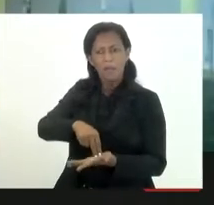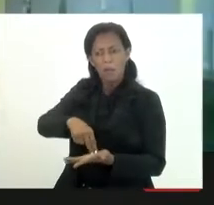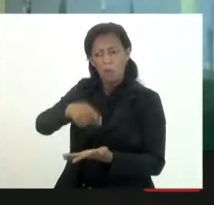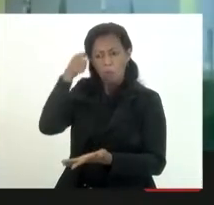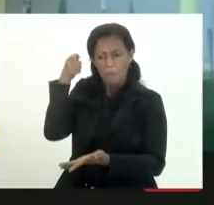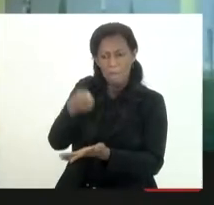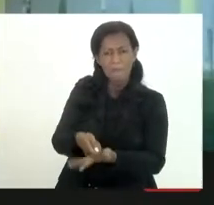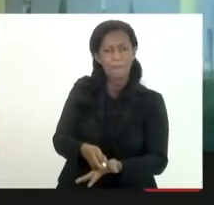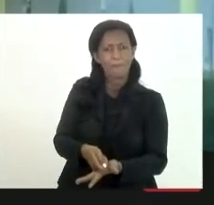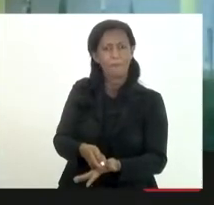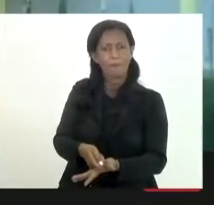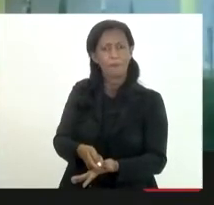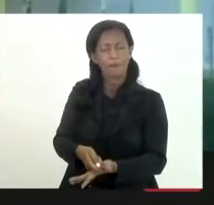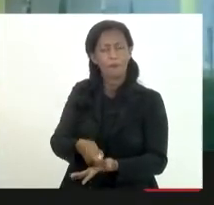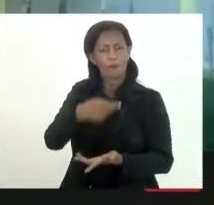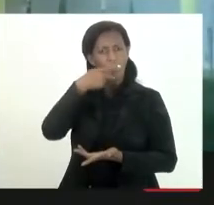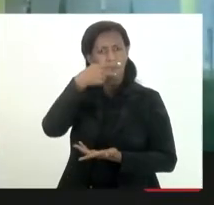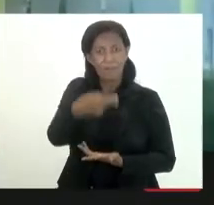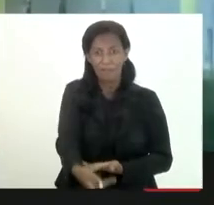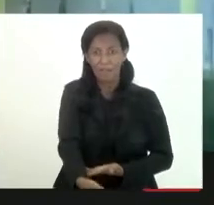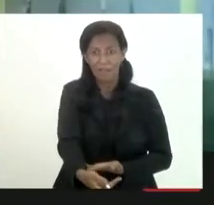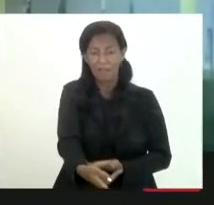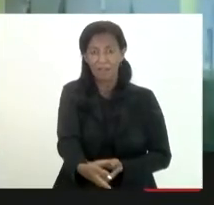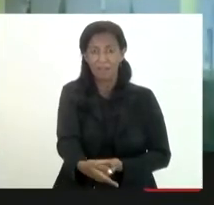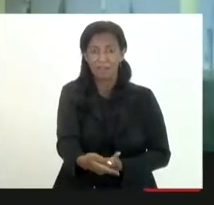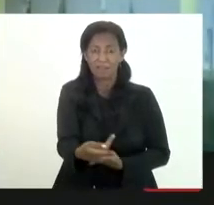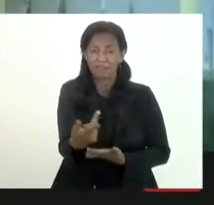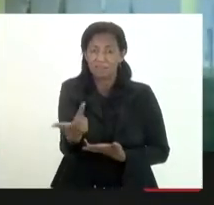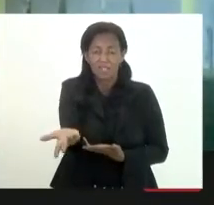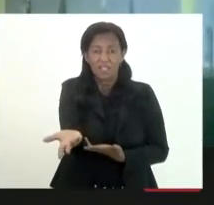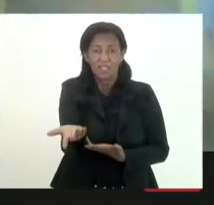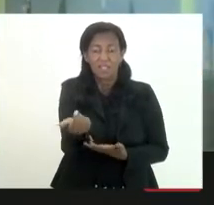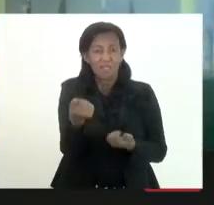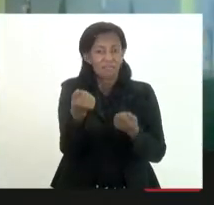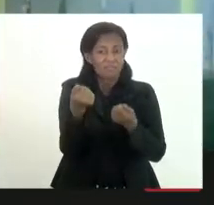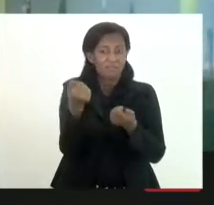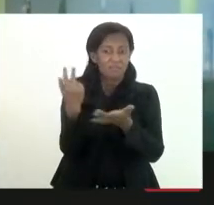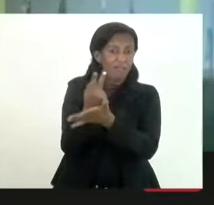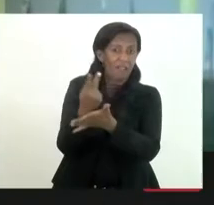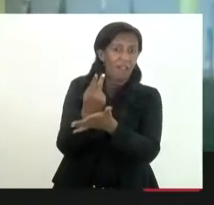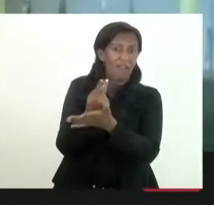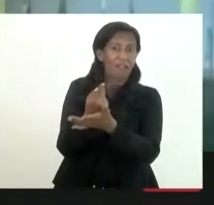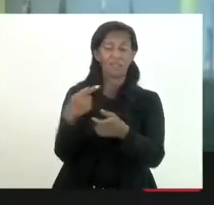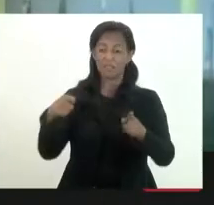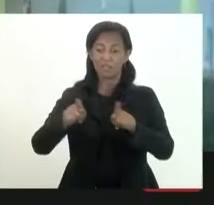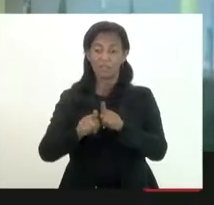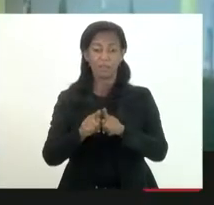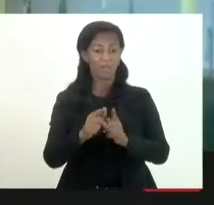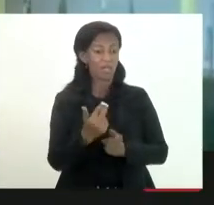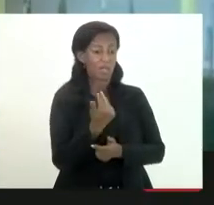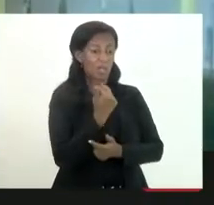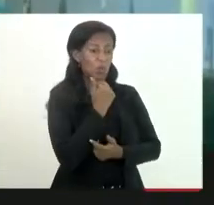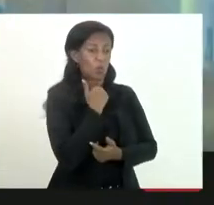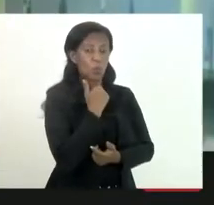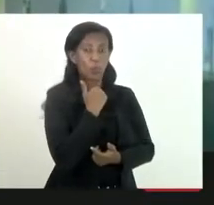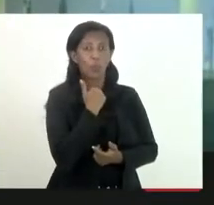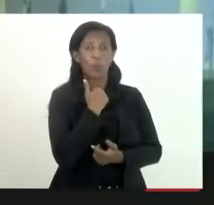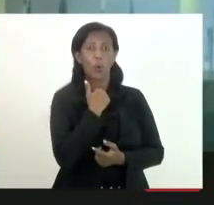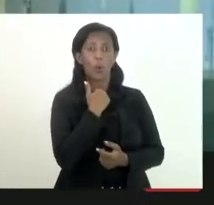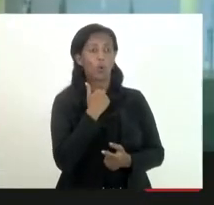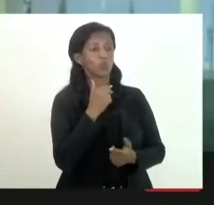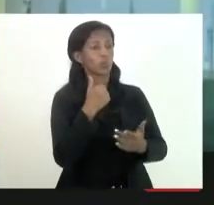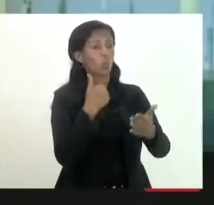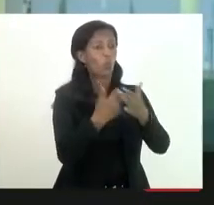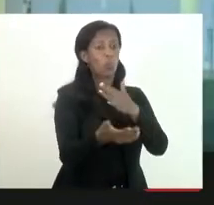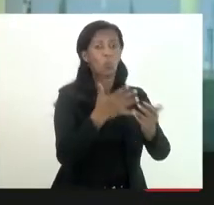me impor uma fala que não concebe. Da mesma maneira que eu não posso impor a quem quer